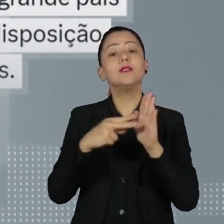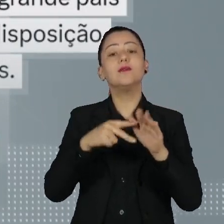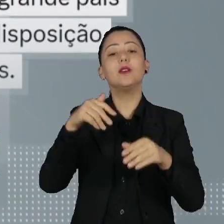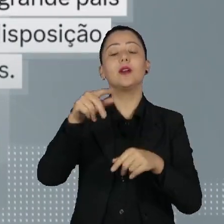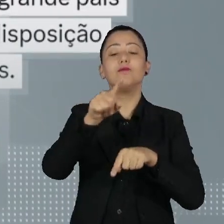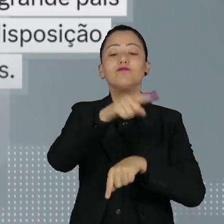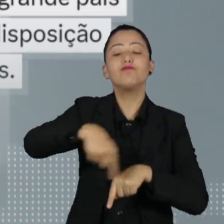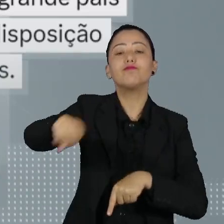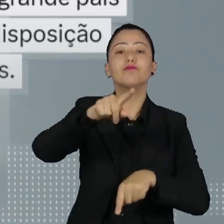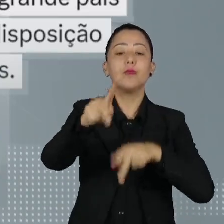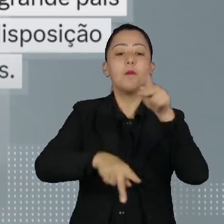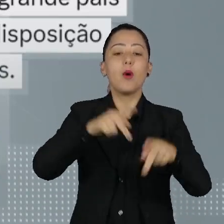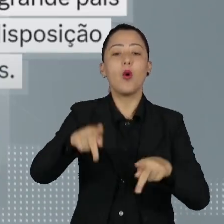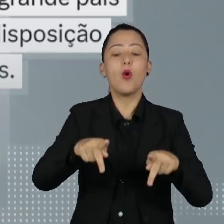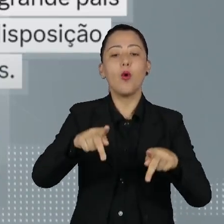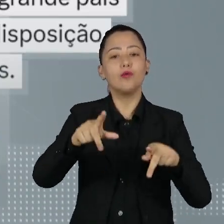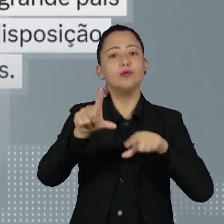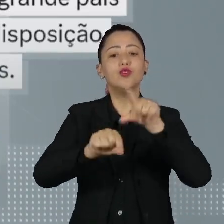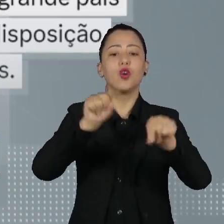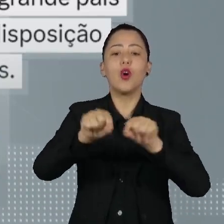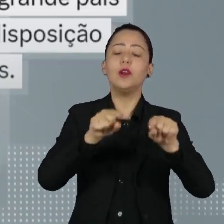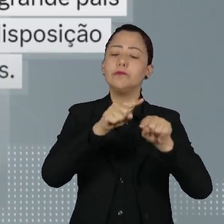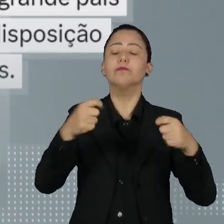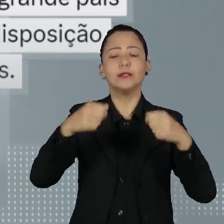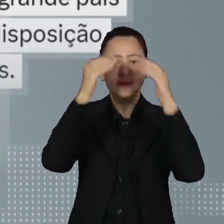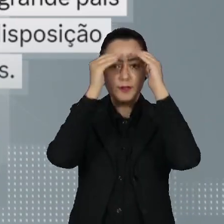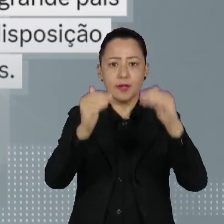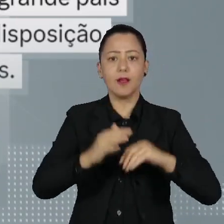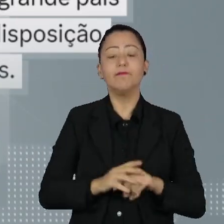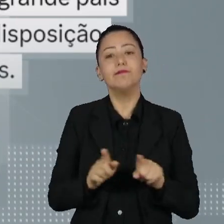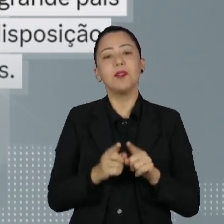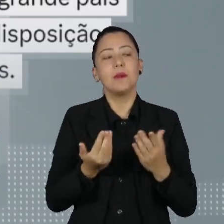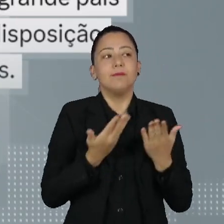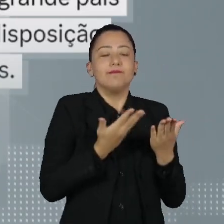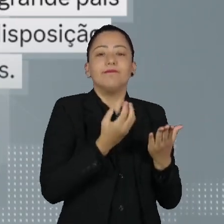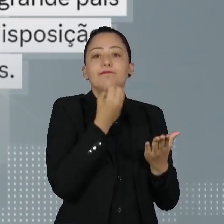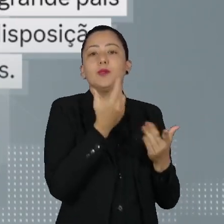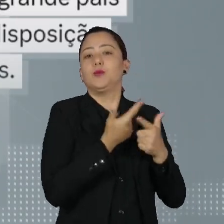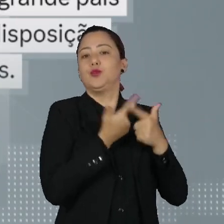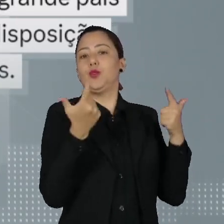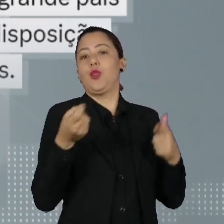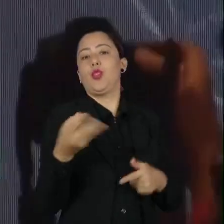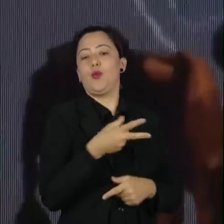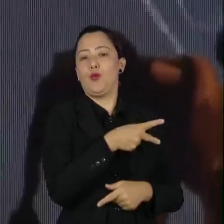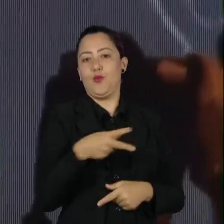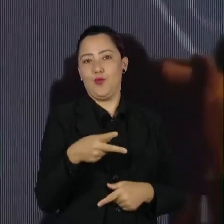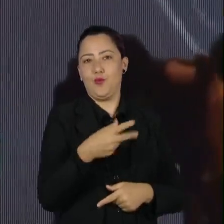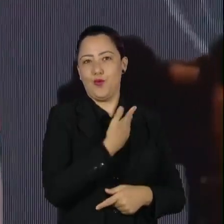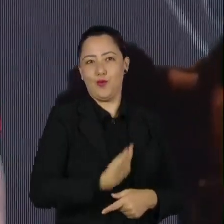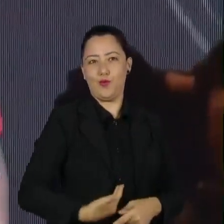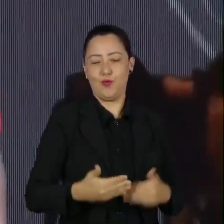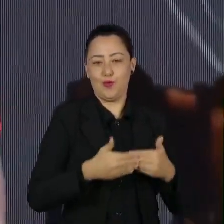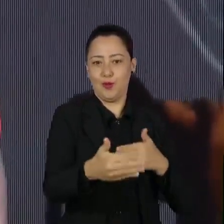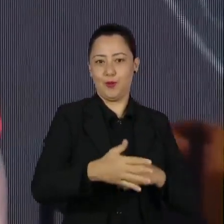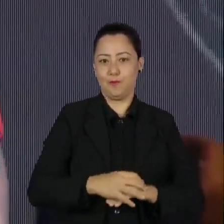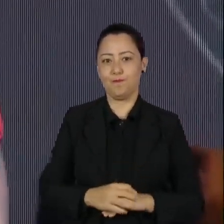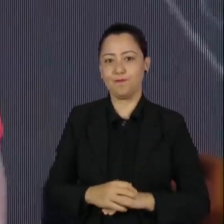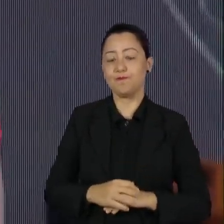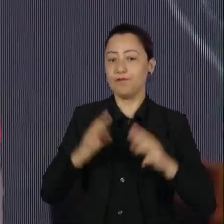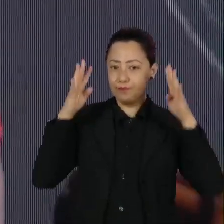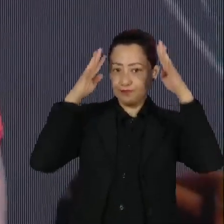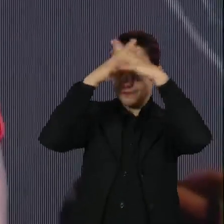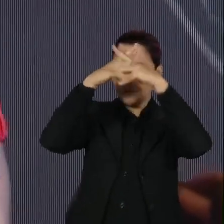povo e deve ser respeitada e desejou boa sorte e êxito ao novo governo Javier milei tem